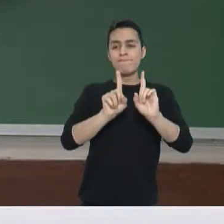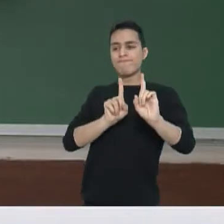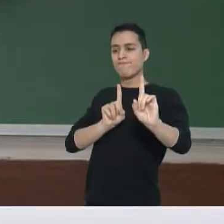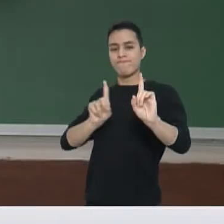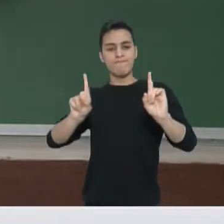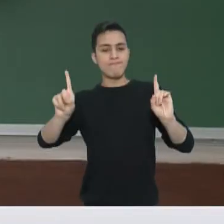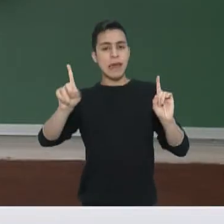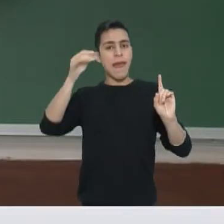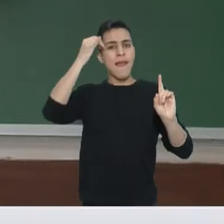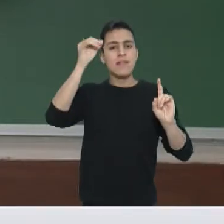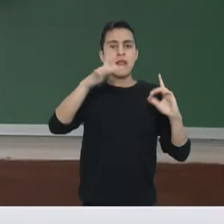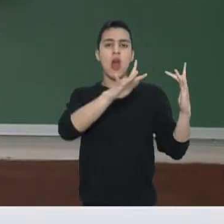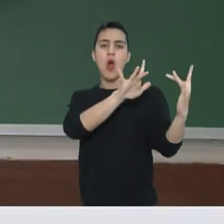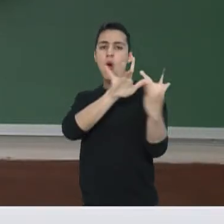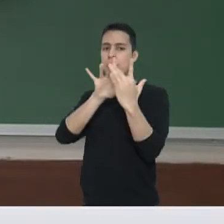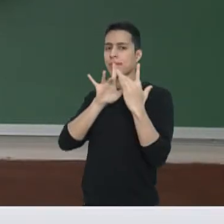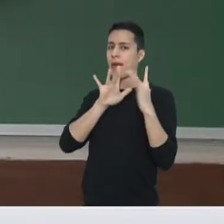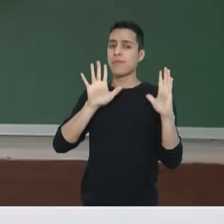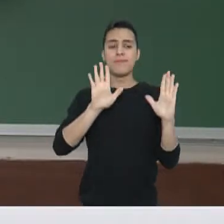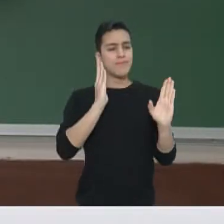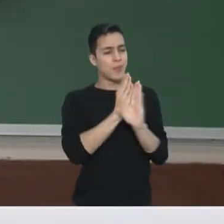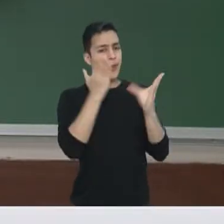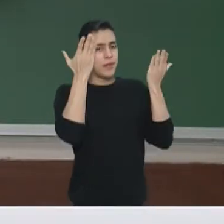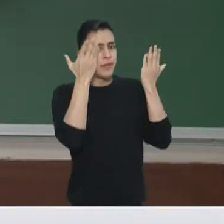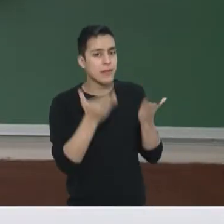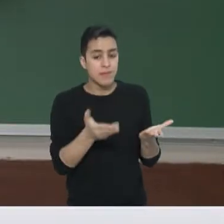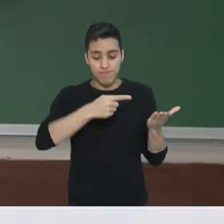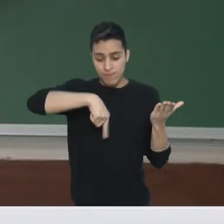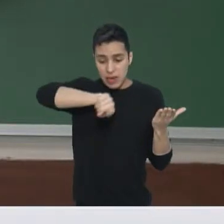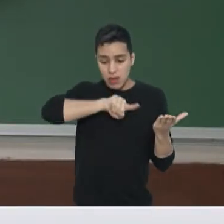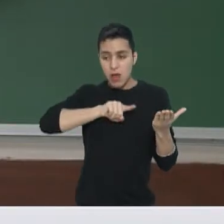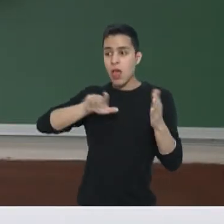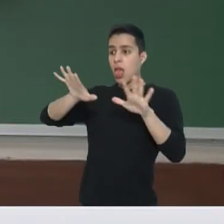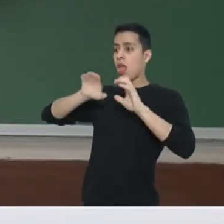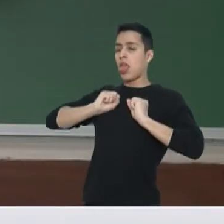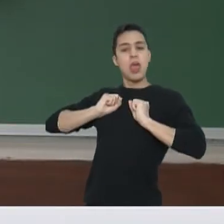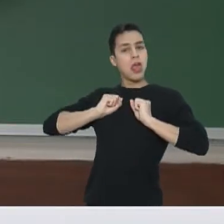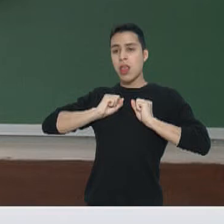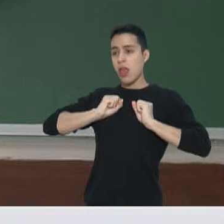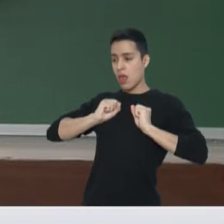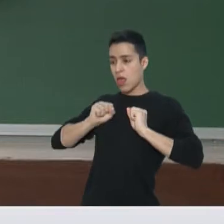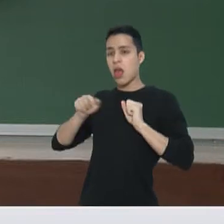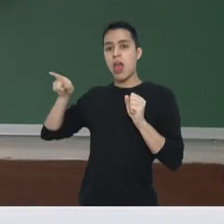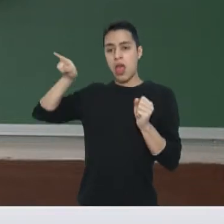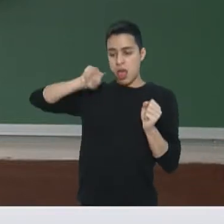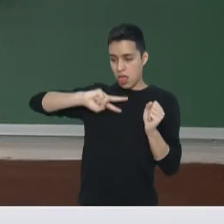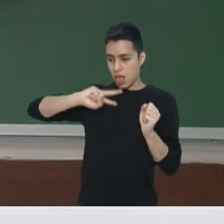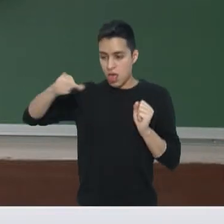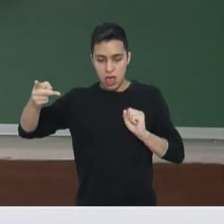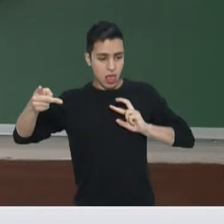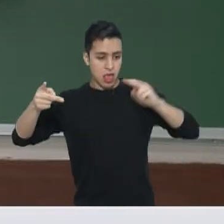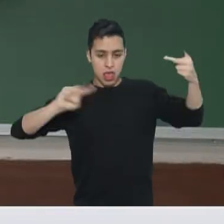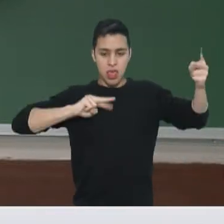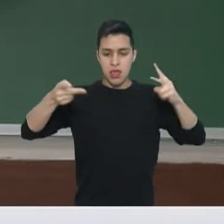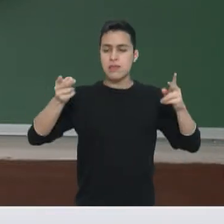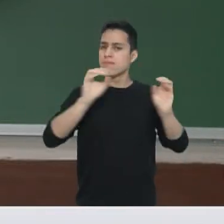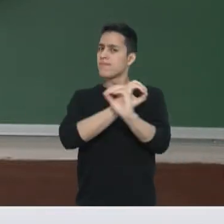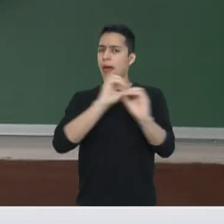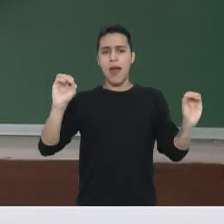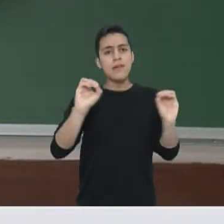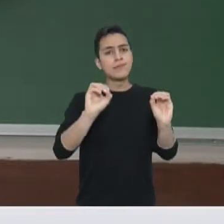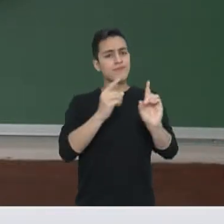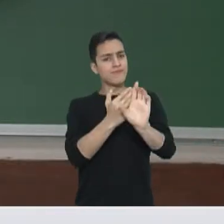pessoas e evitar o contato físico. É para isso, para que a gente não passe a doença de uma pessoa para outra,